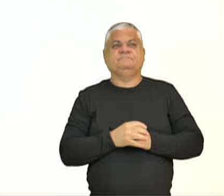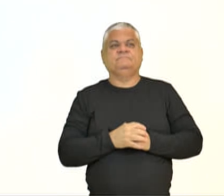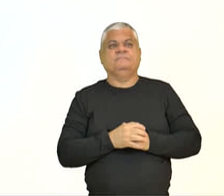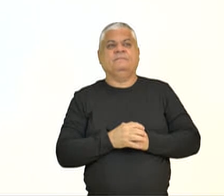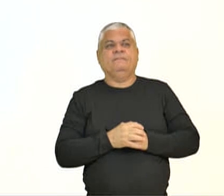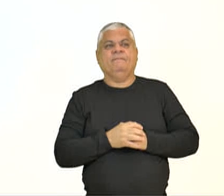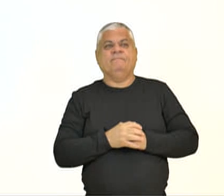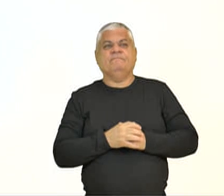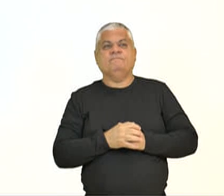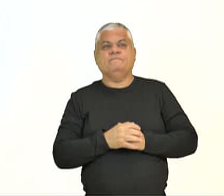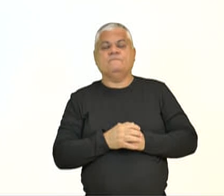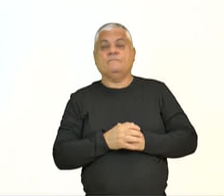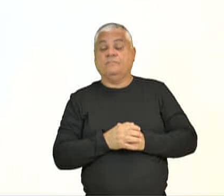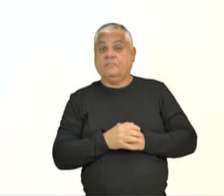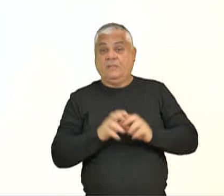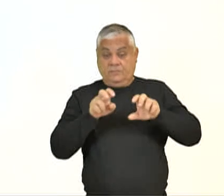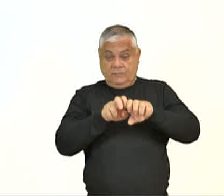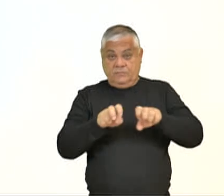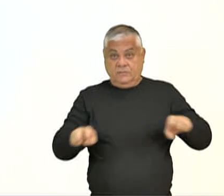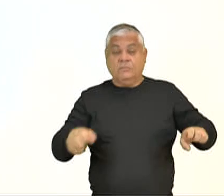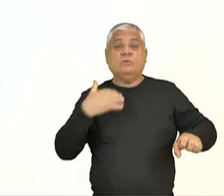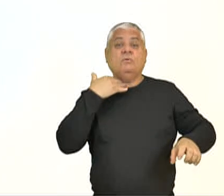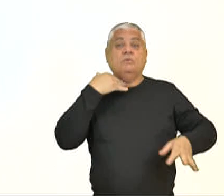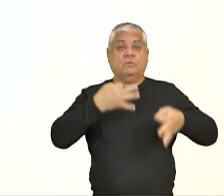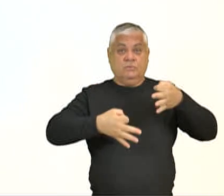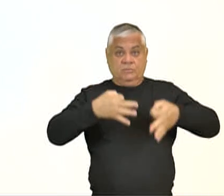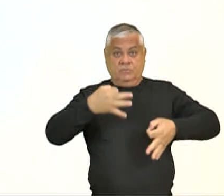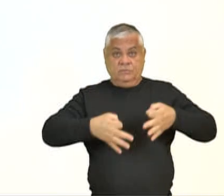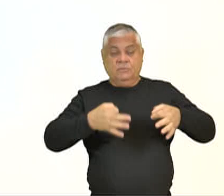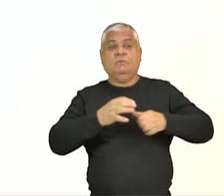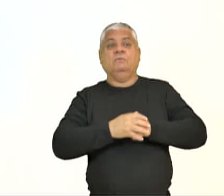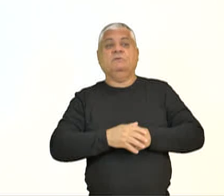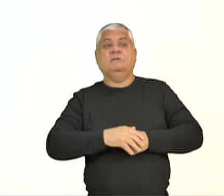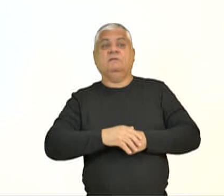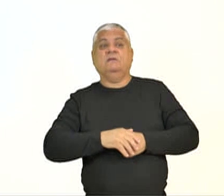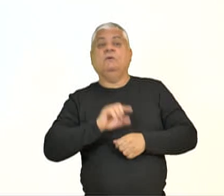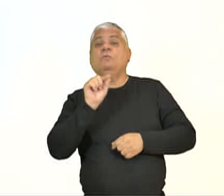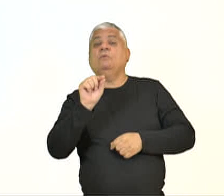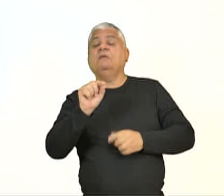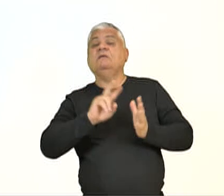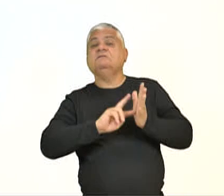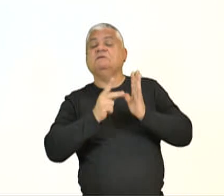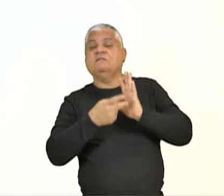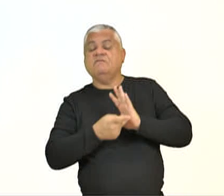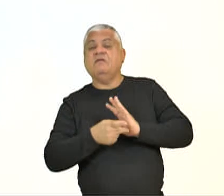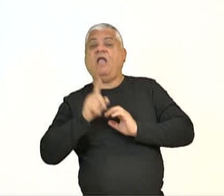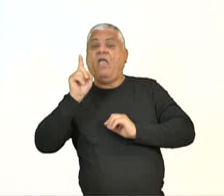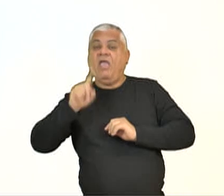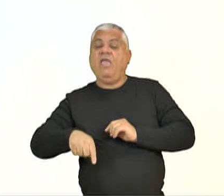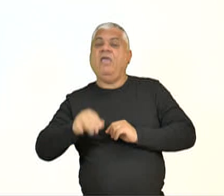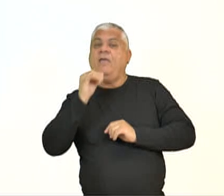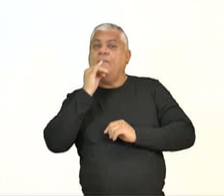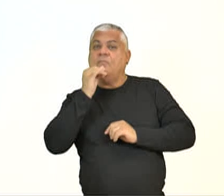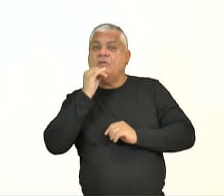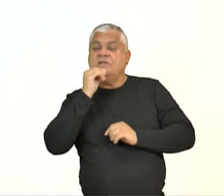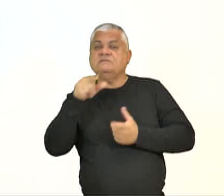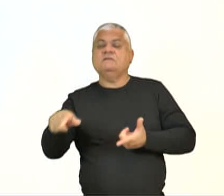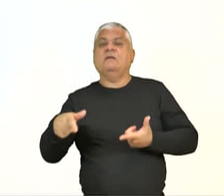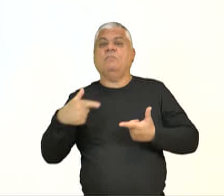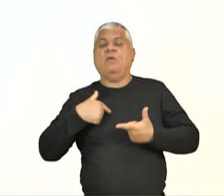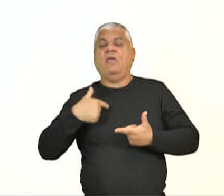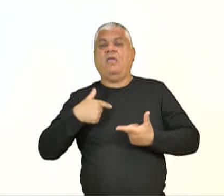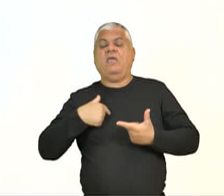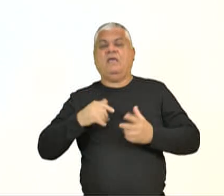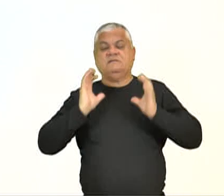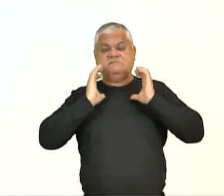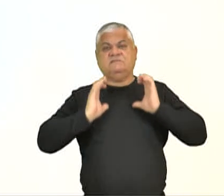E, continuando ainda as nossas reflexões, dessa forma, o tribunal do júri significa um mecanismo do exercício da